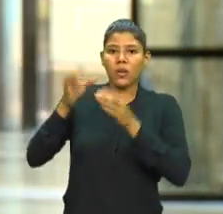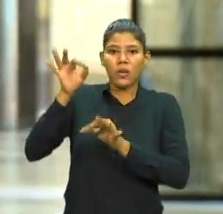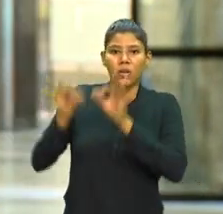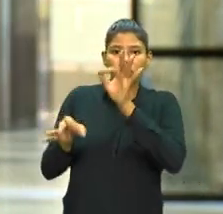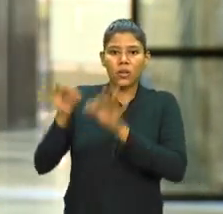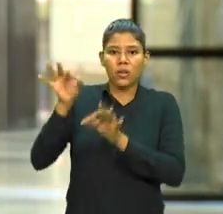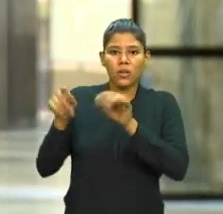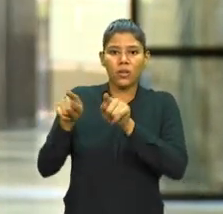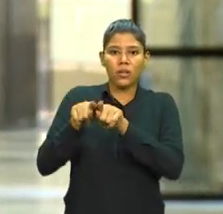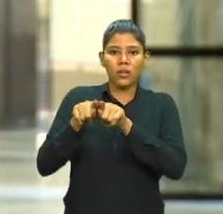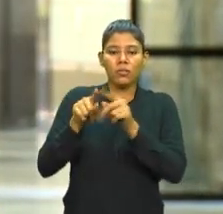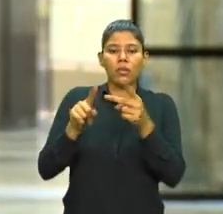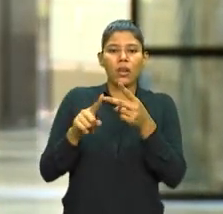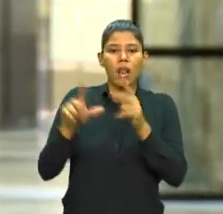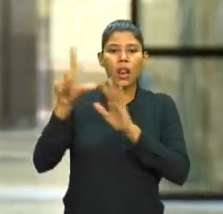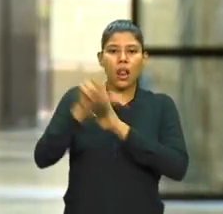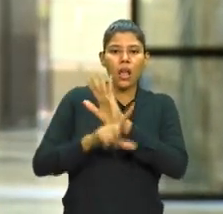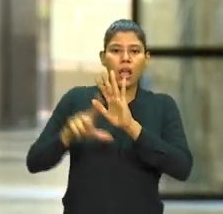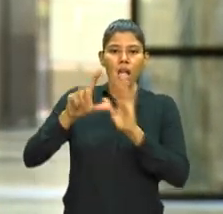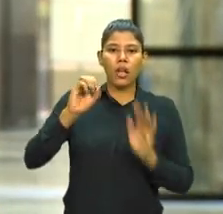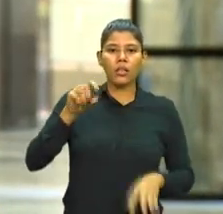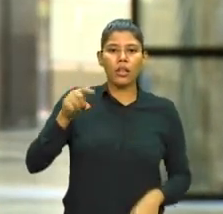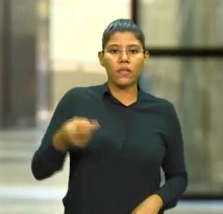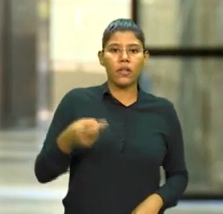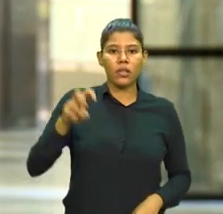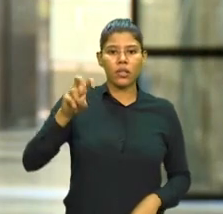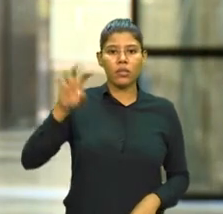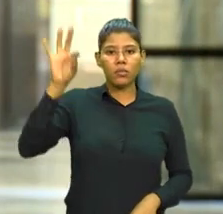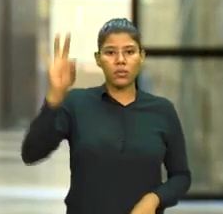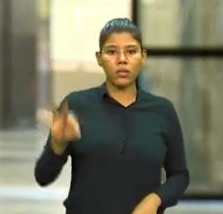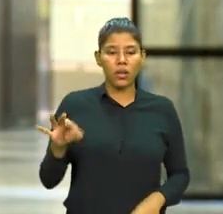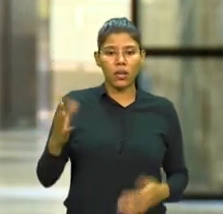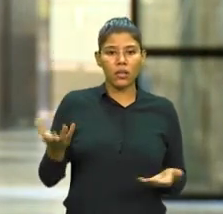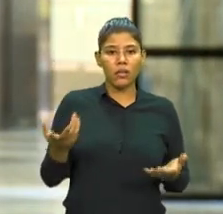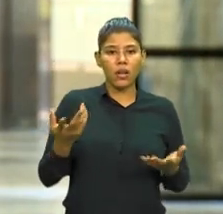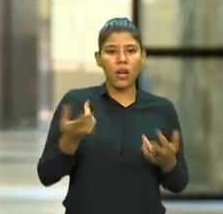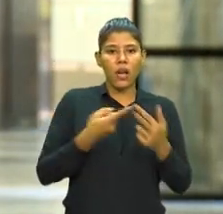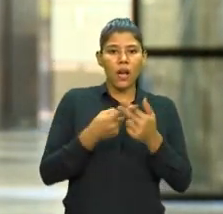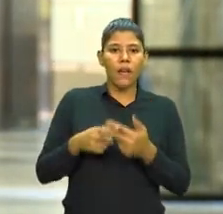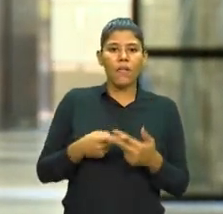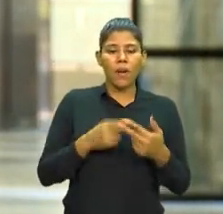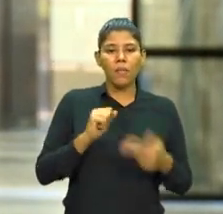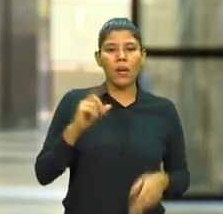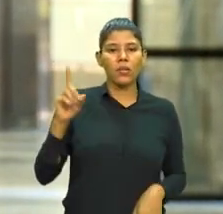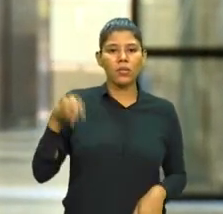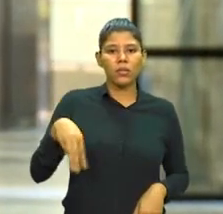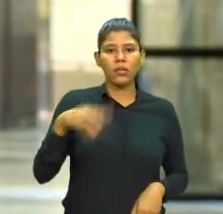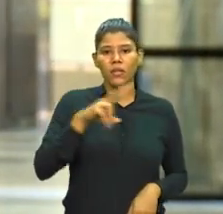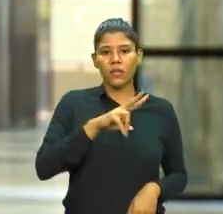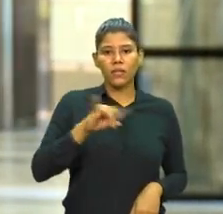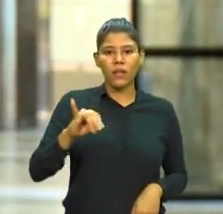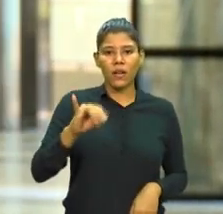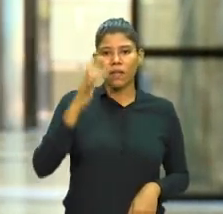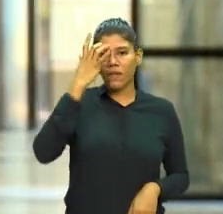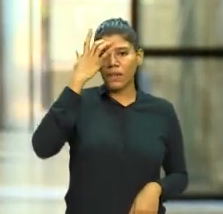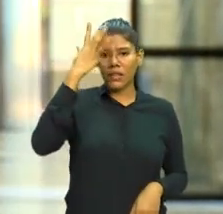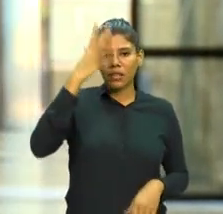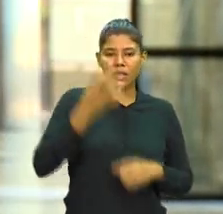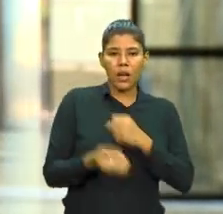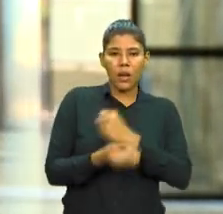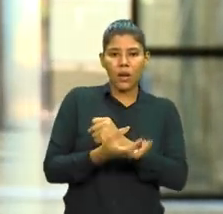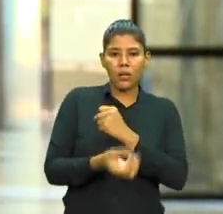legislativo são apenas 0,5 e a reforma administrativa Vai Vai facilitar a corrupção e o